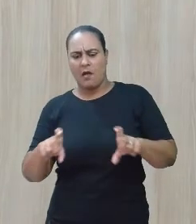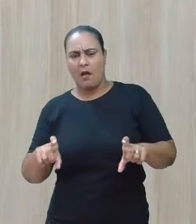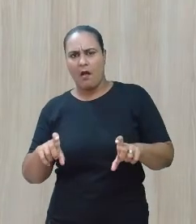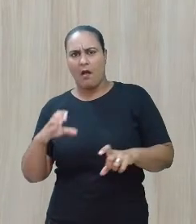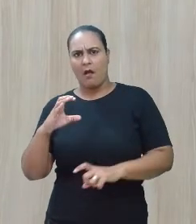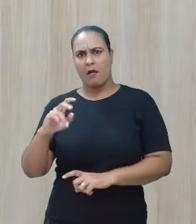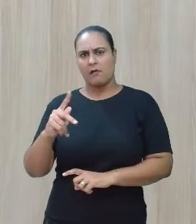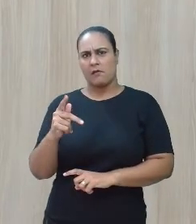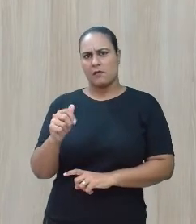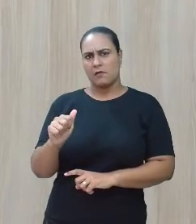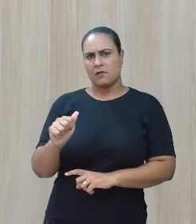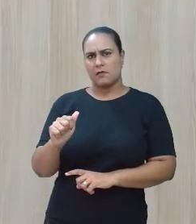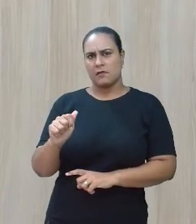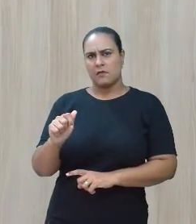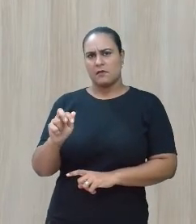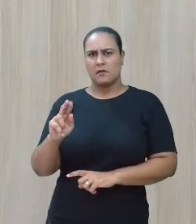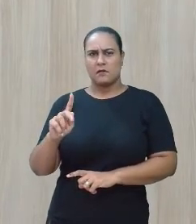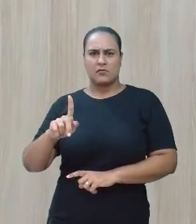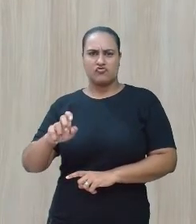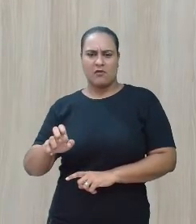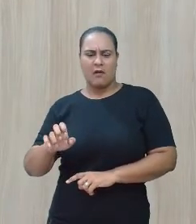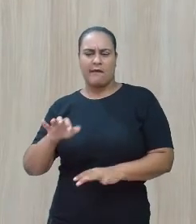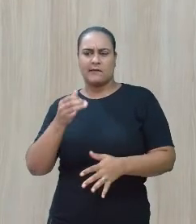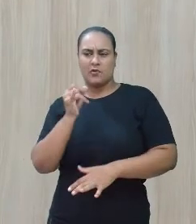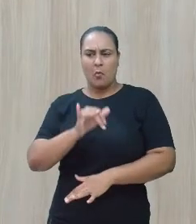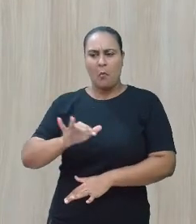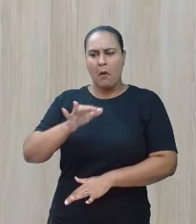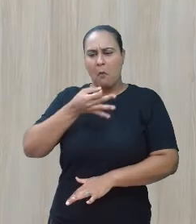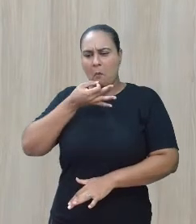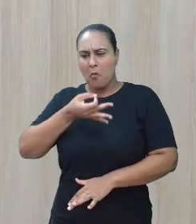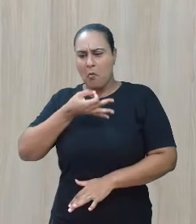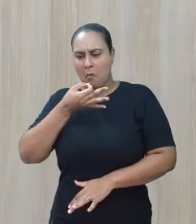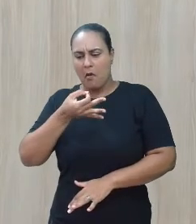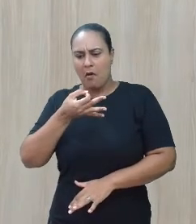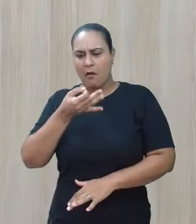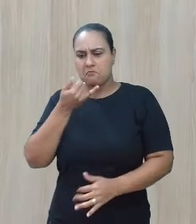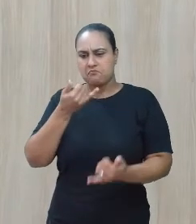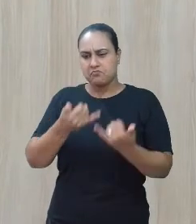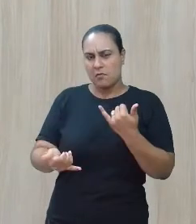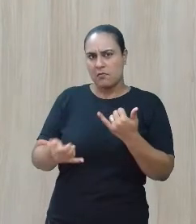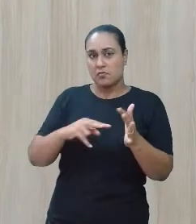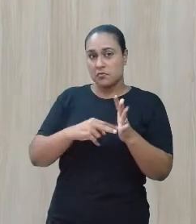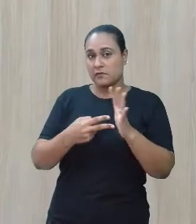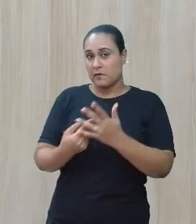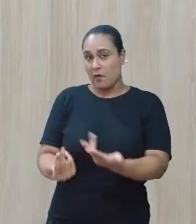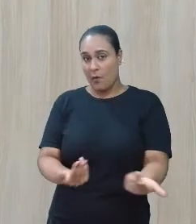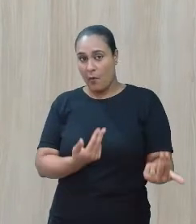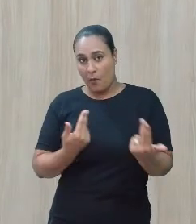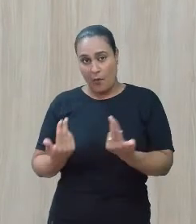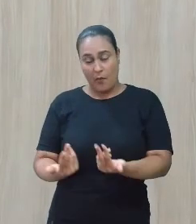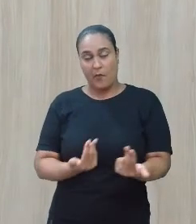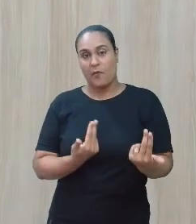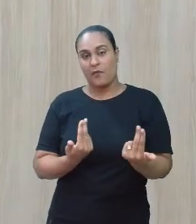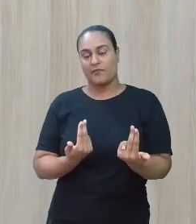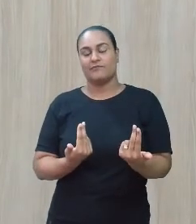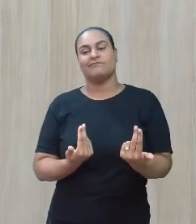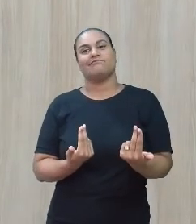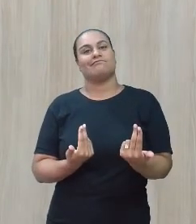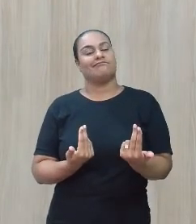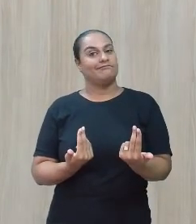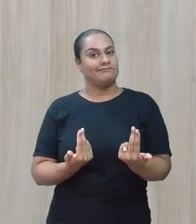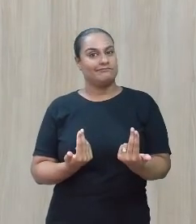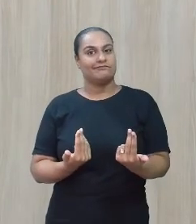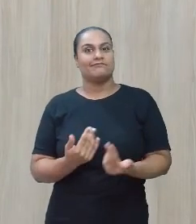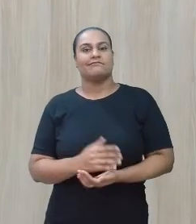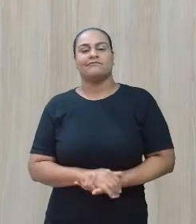coisa? Tem a mesma, o mesmo significado? Faz o mesmo efeito quando escrita,